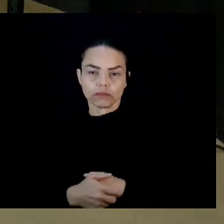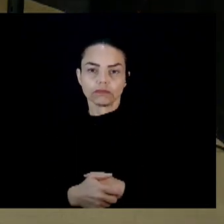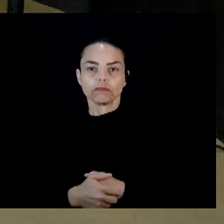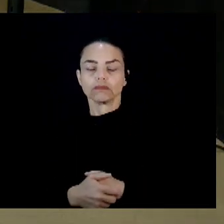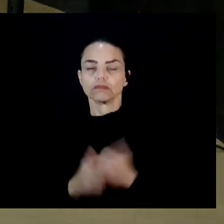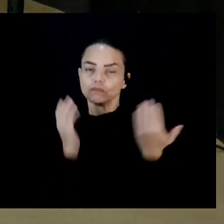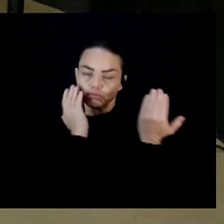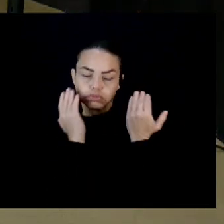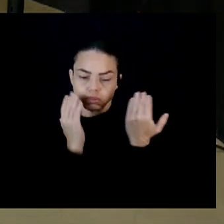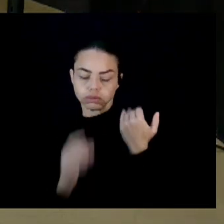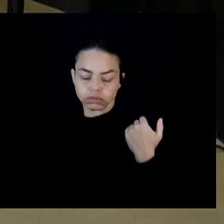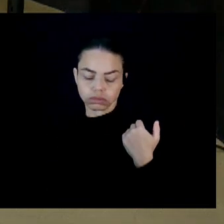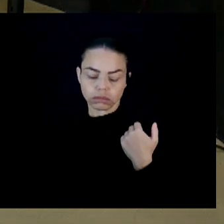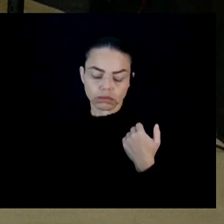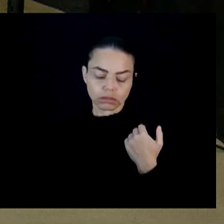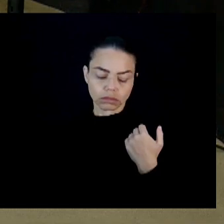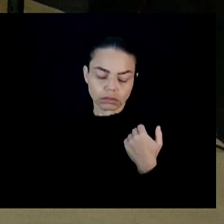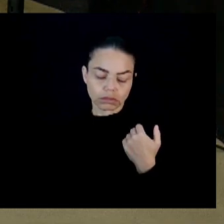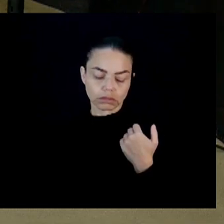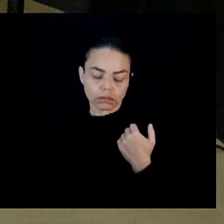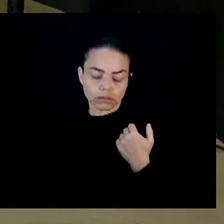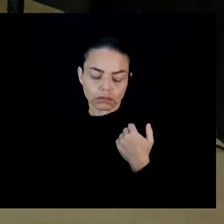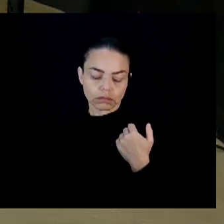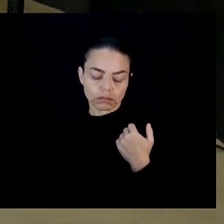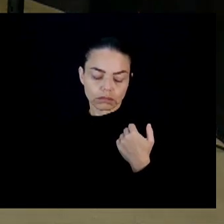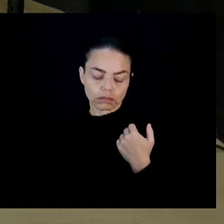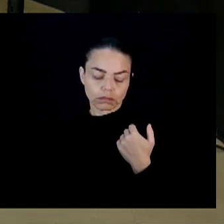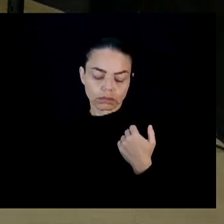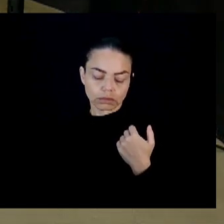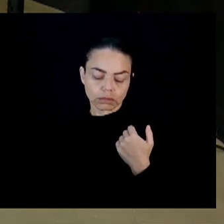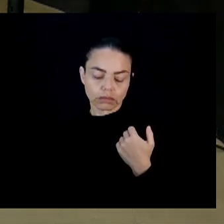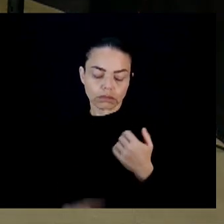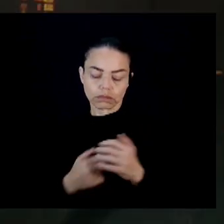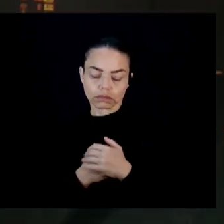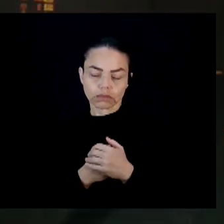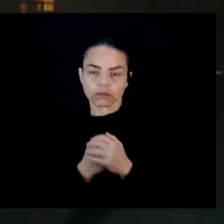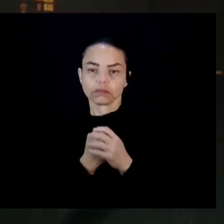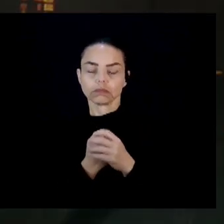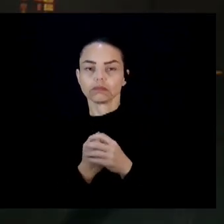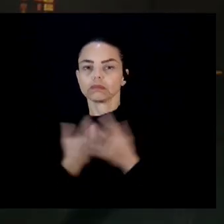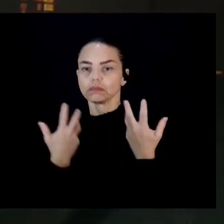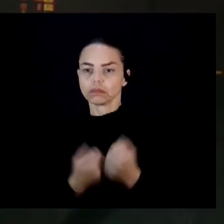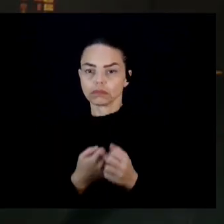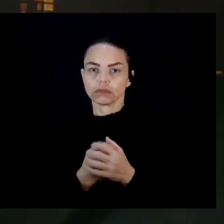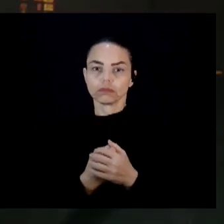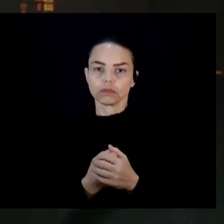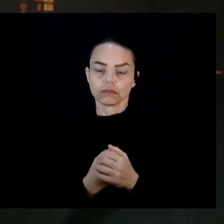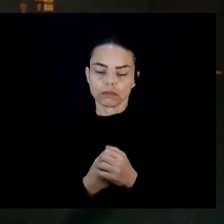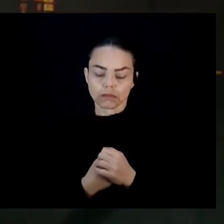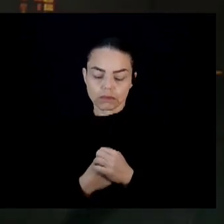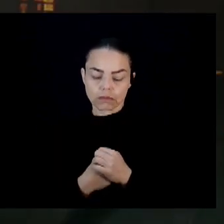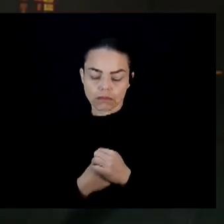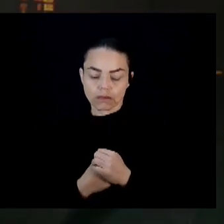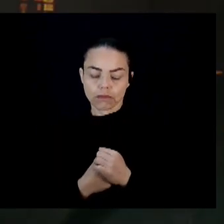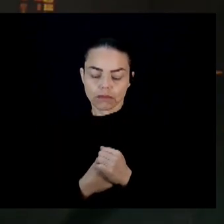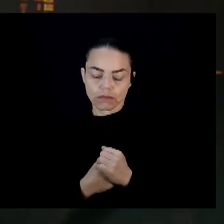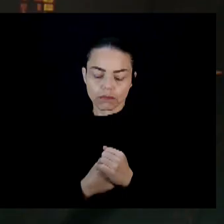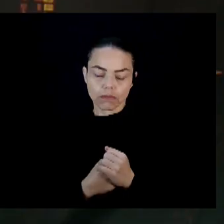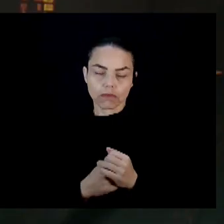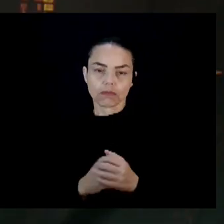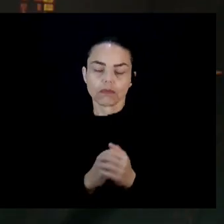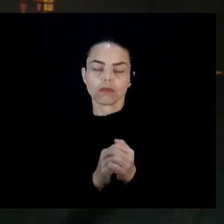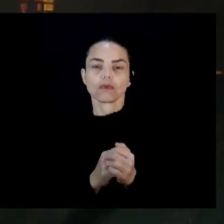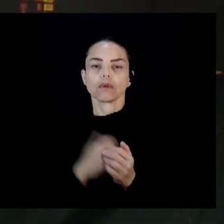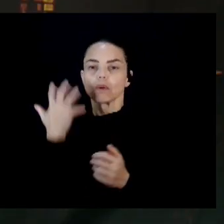comparação, ela precisa ser deixada de lado e as pessoas assumirem as suas belezas, digamos assim, e